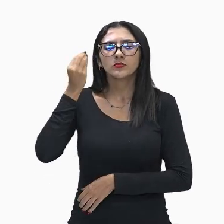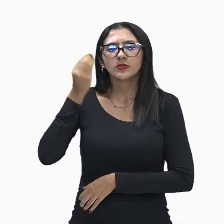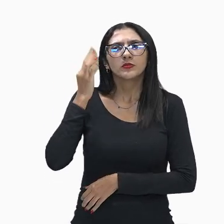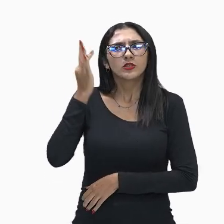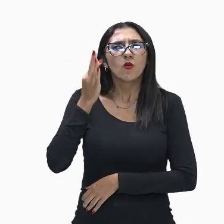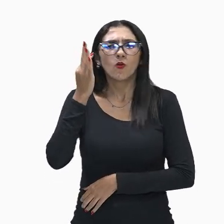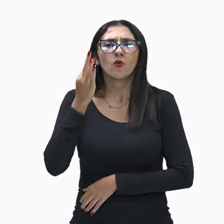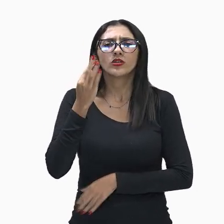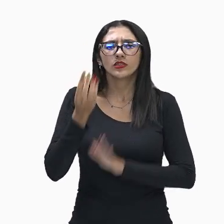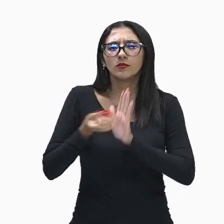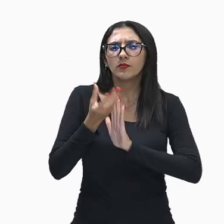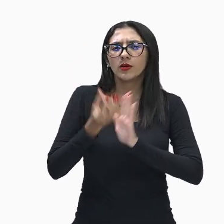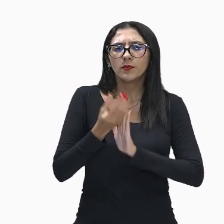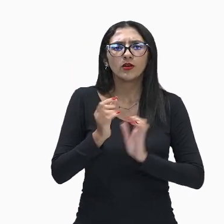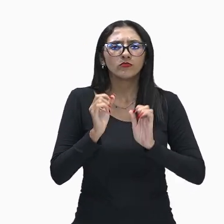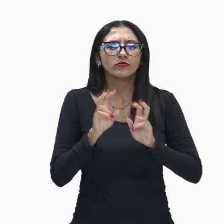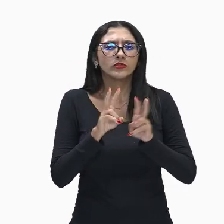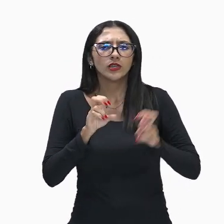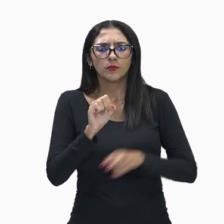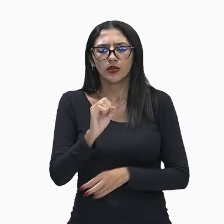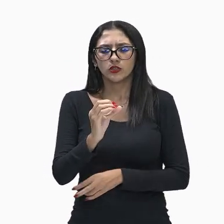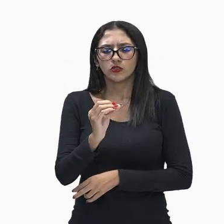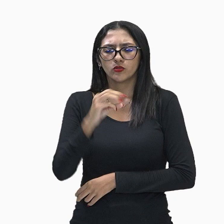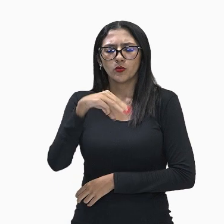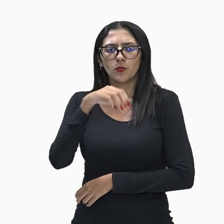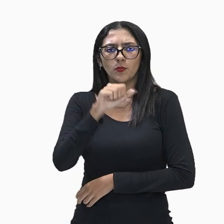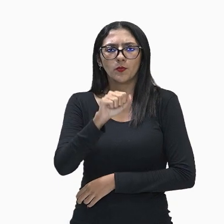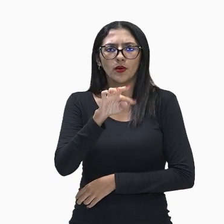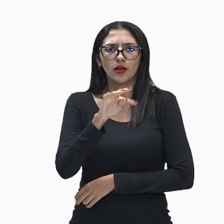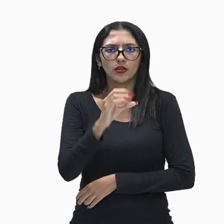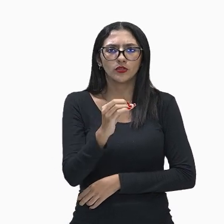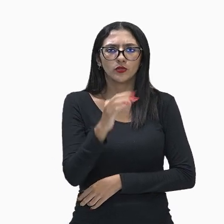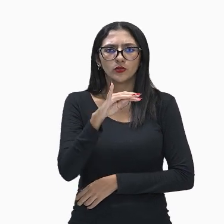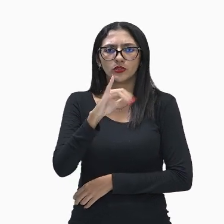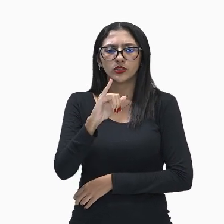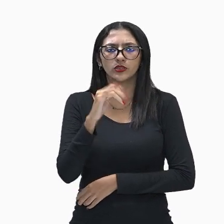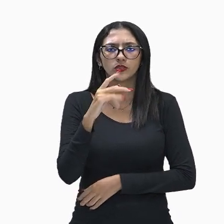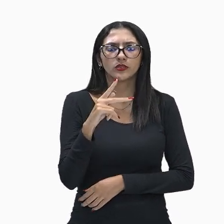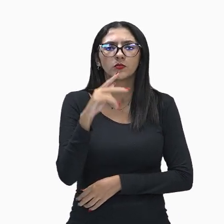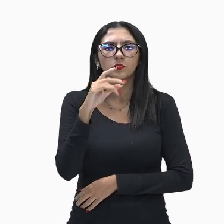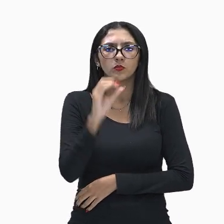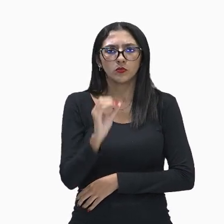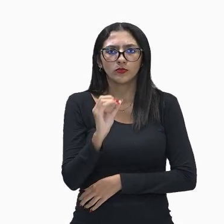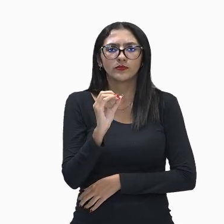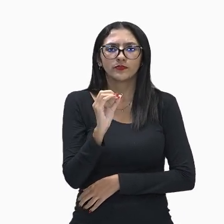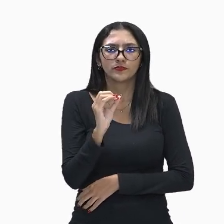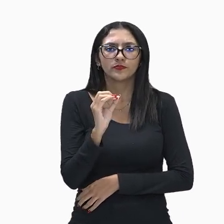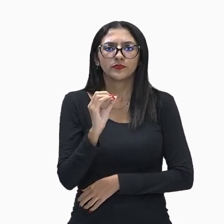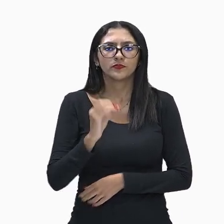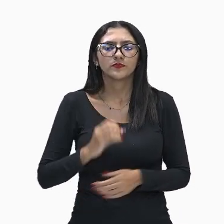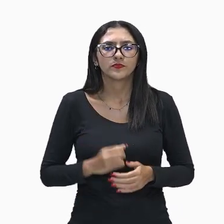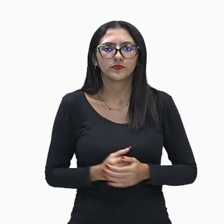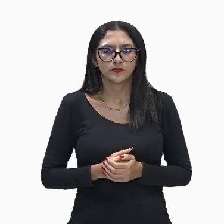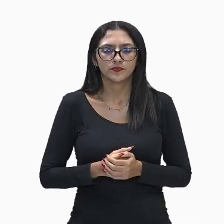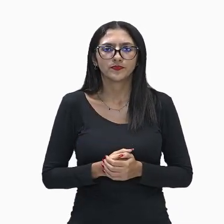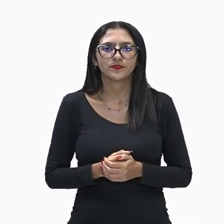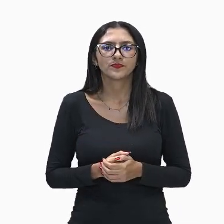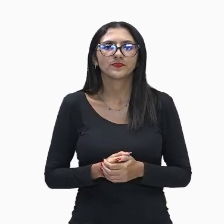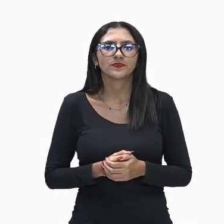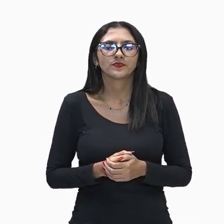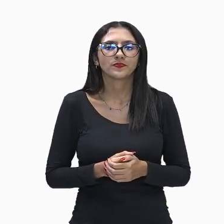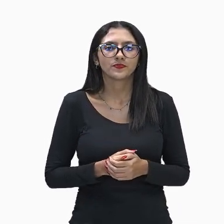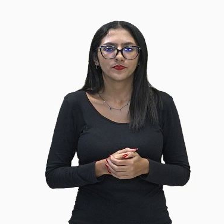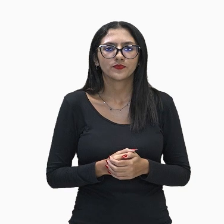chamada somatotipo tá bom ah a forma correta de ler somatotipo